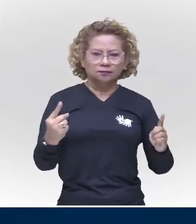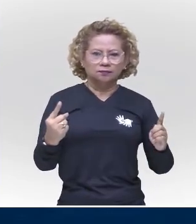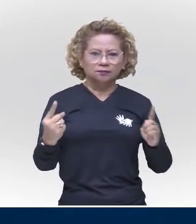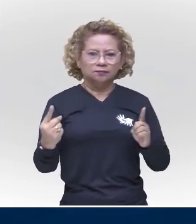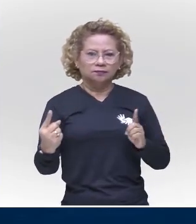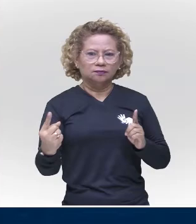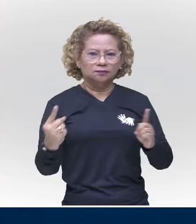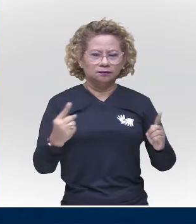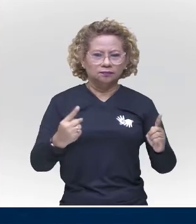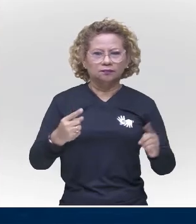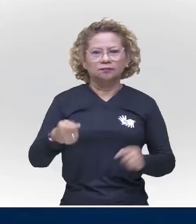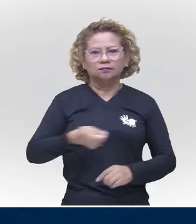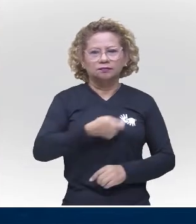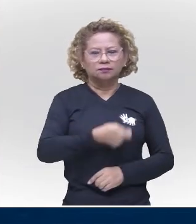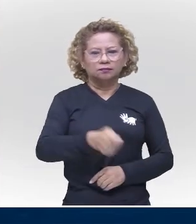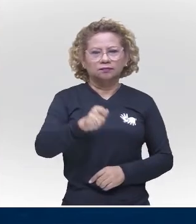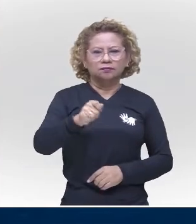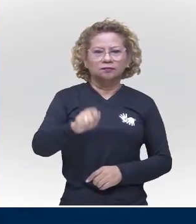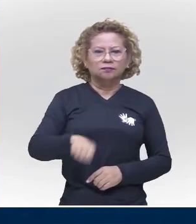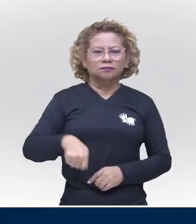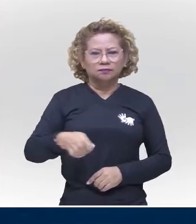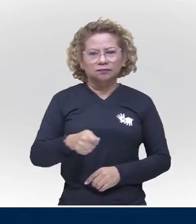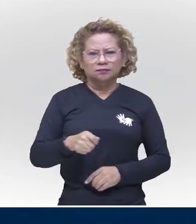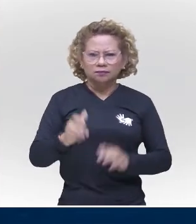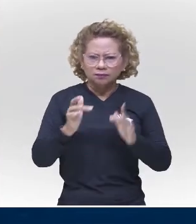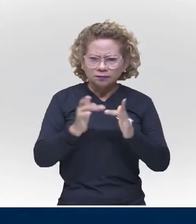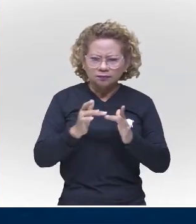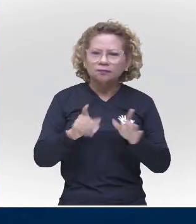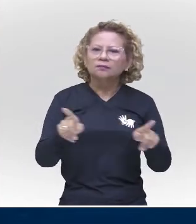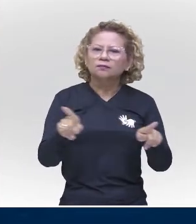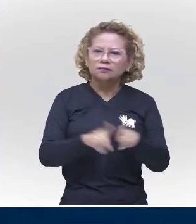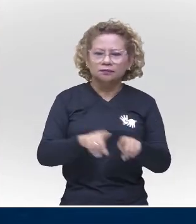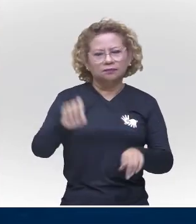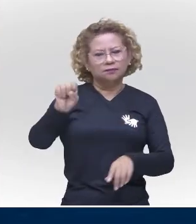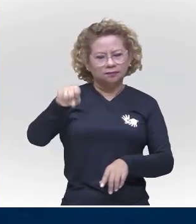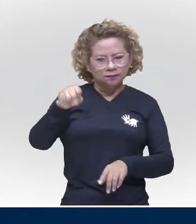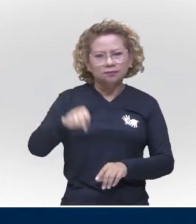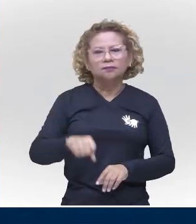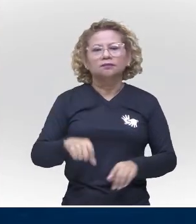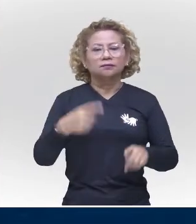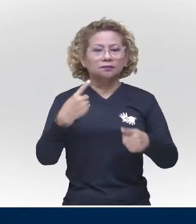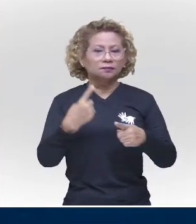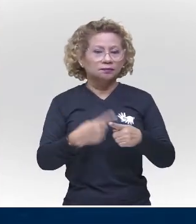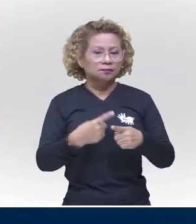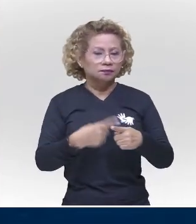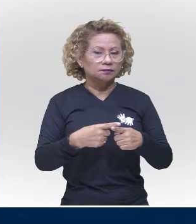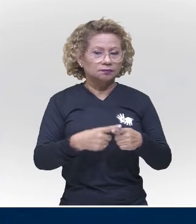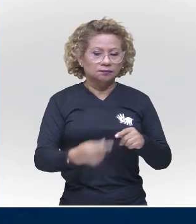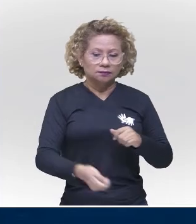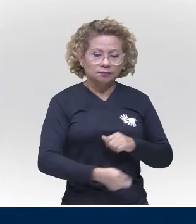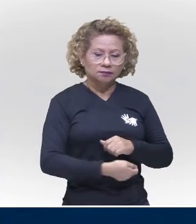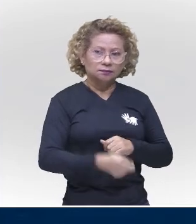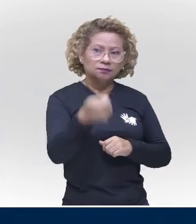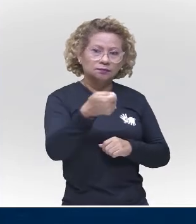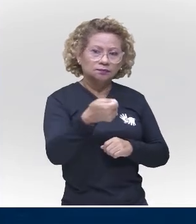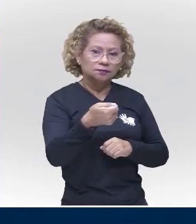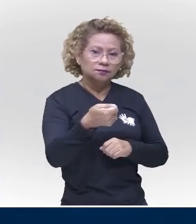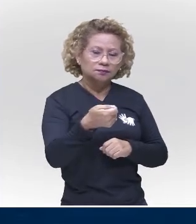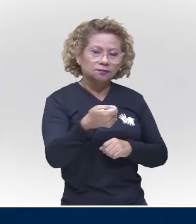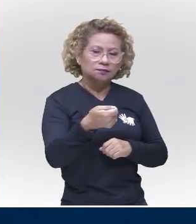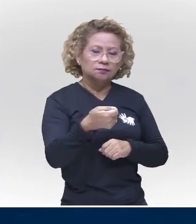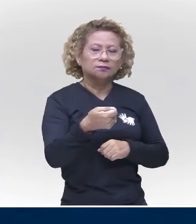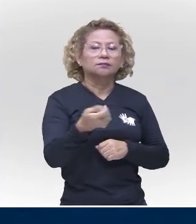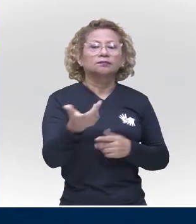interfiro? Interfere, porque dependendo de como você jogue ou para onde você rebata essa